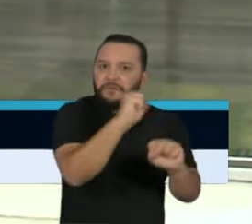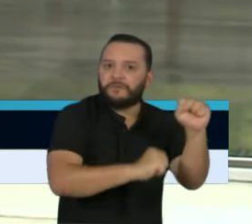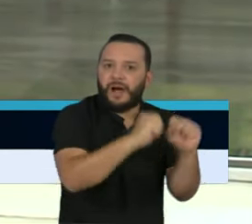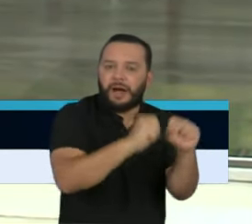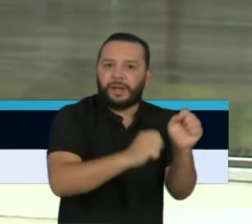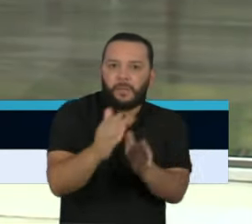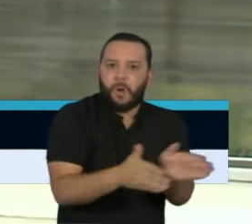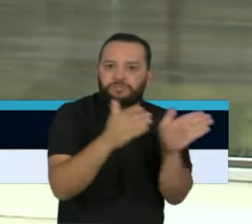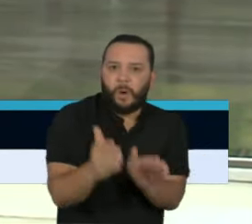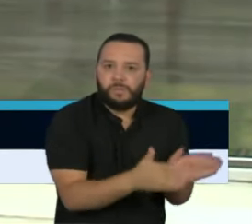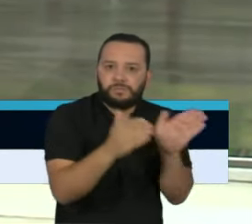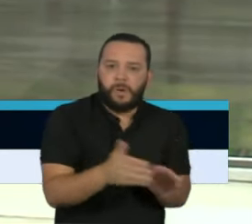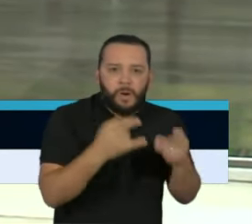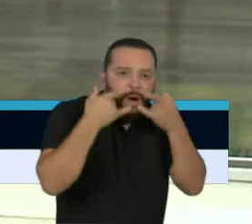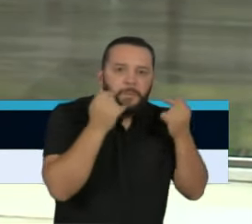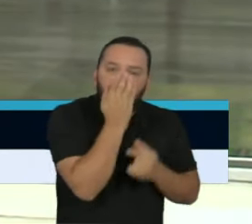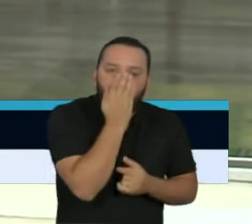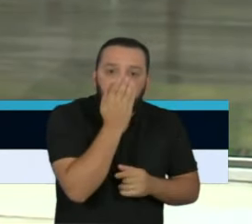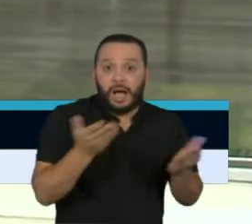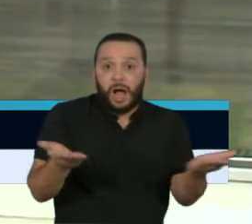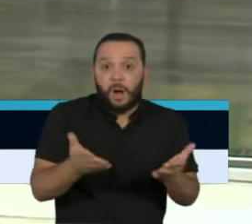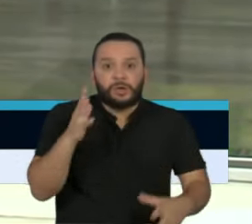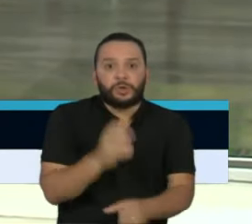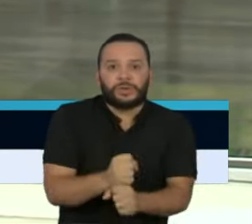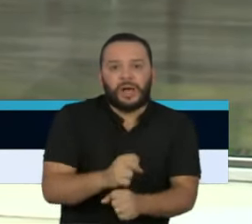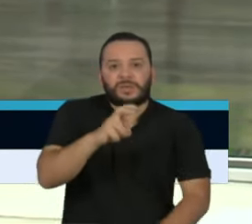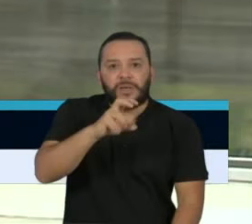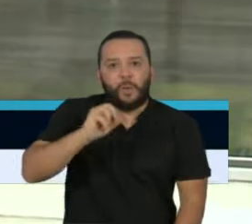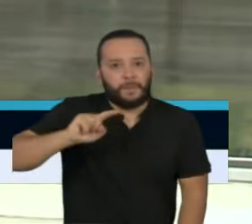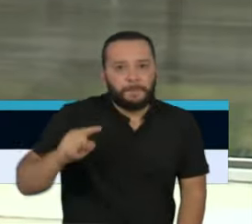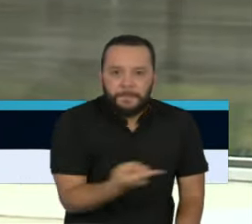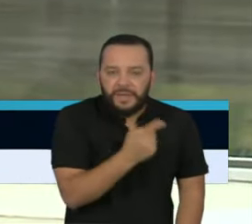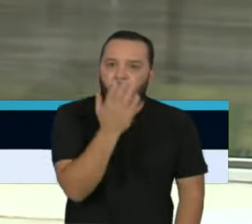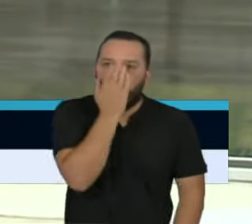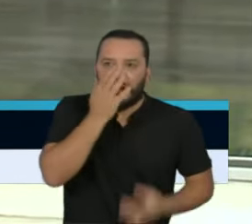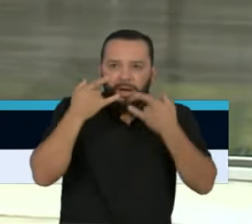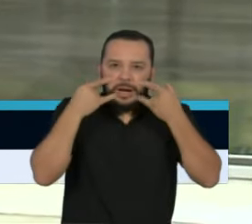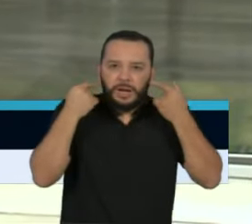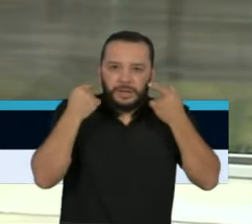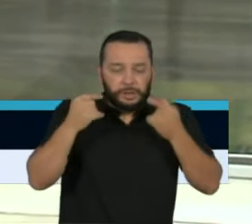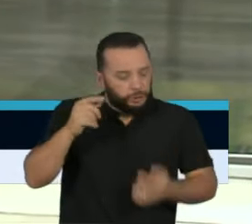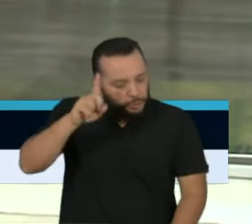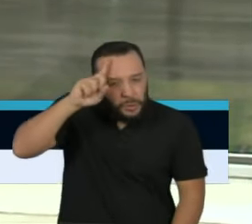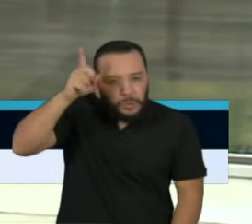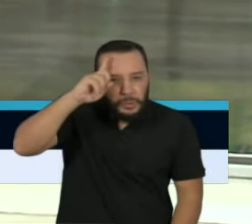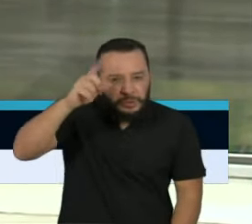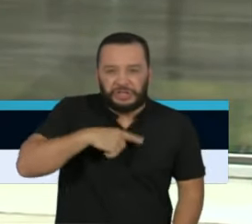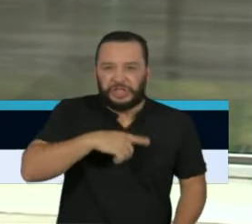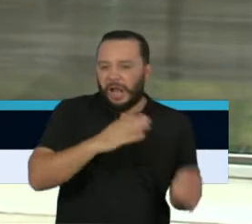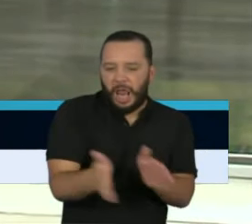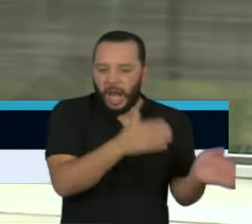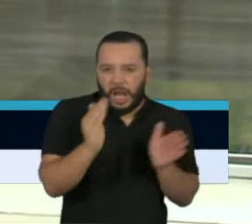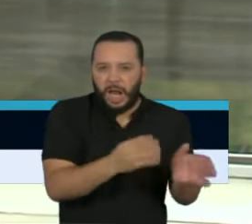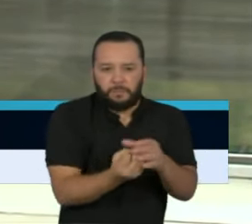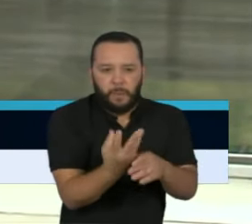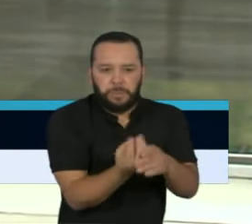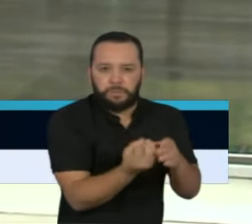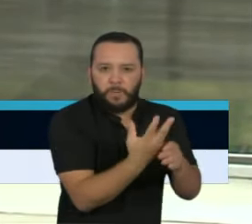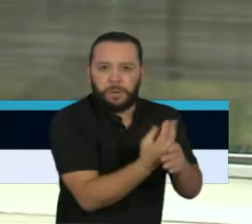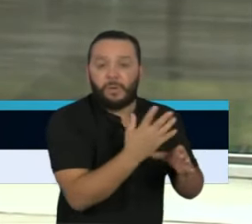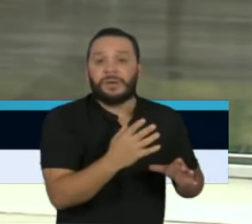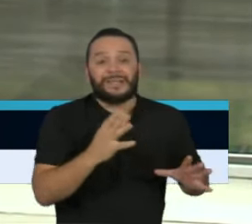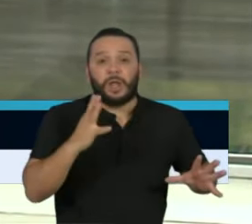Nós ampliamos agora para 50 mil máscaras por dia e a produção vai chegar a 4 milhões de